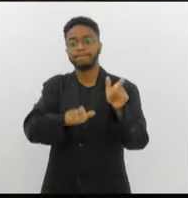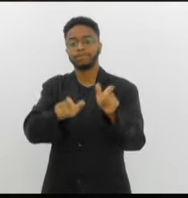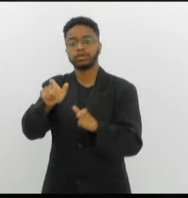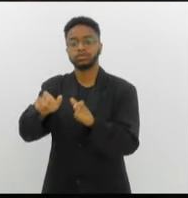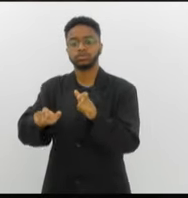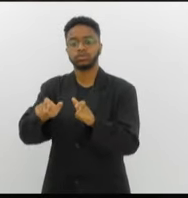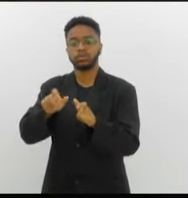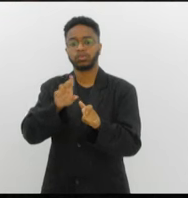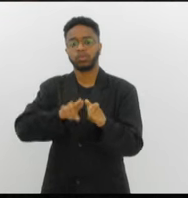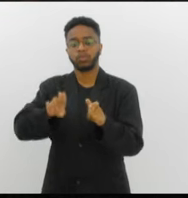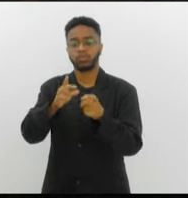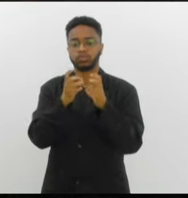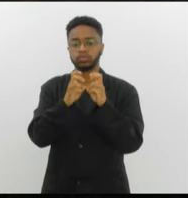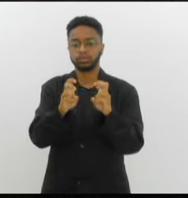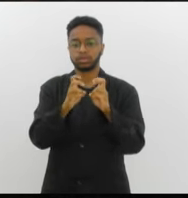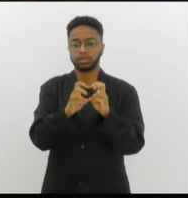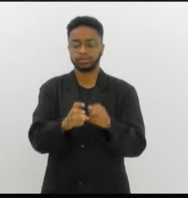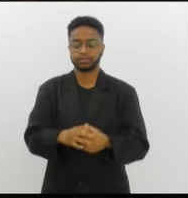de trem.